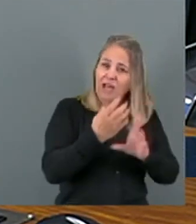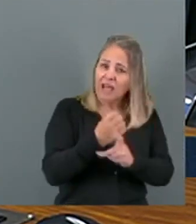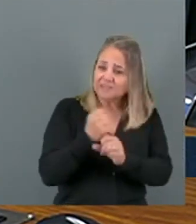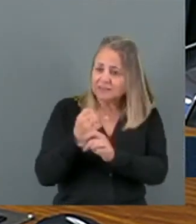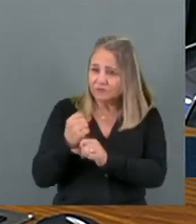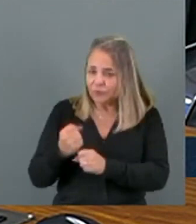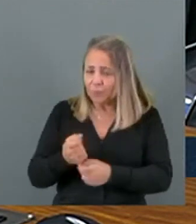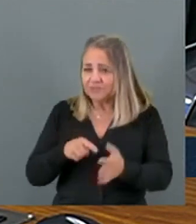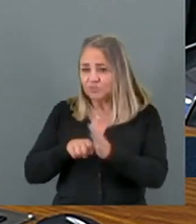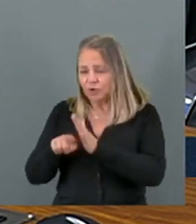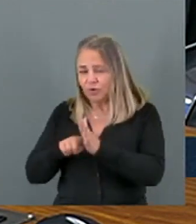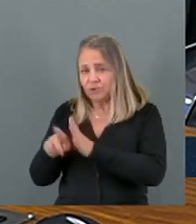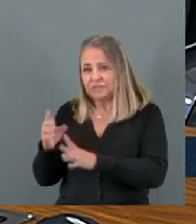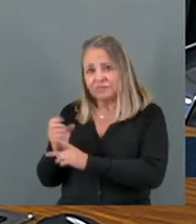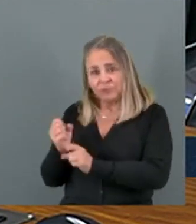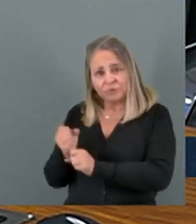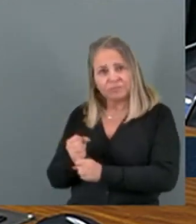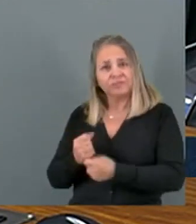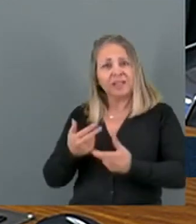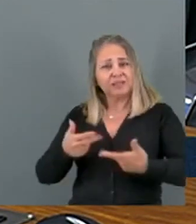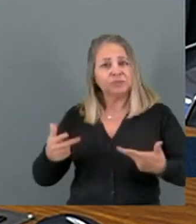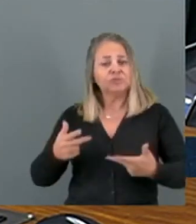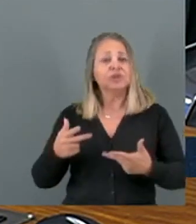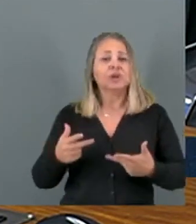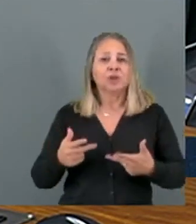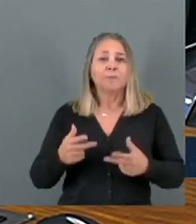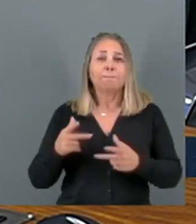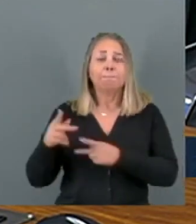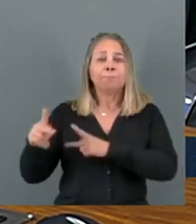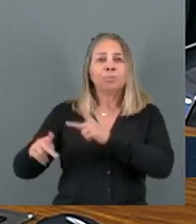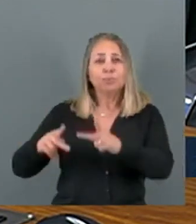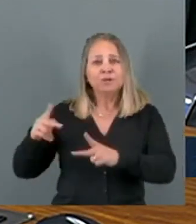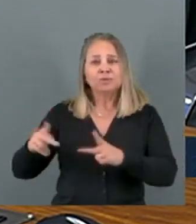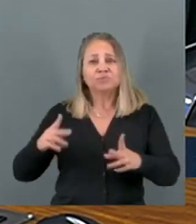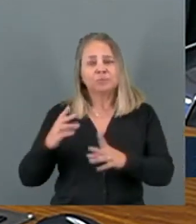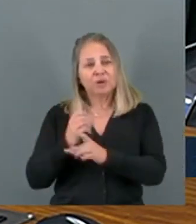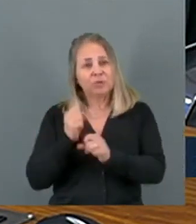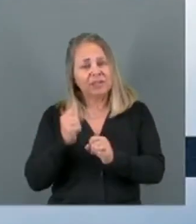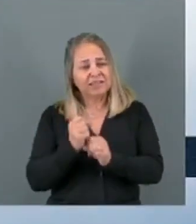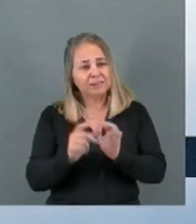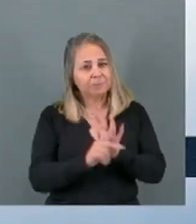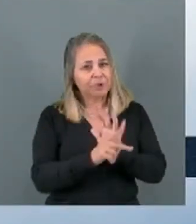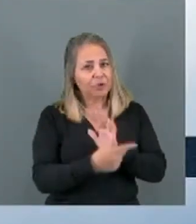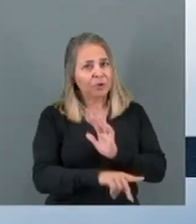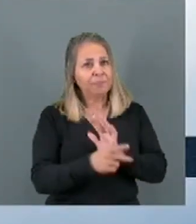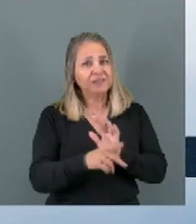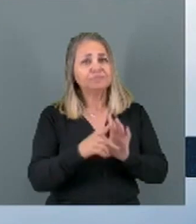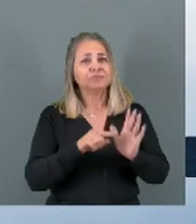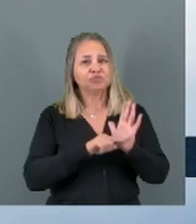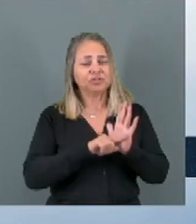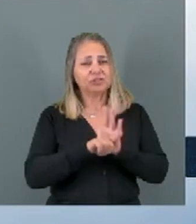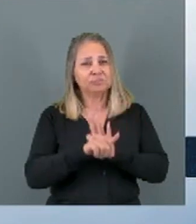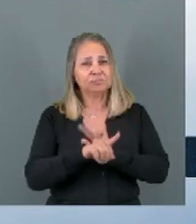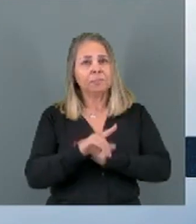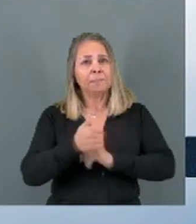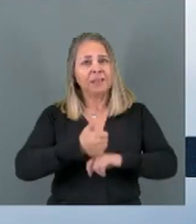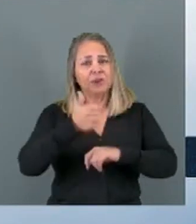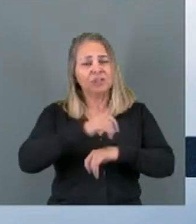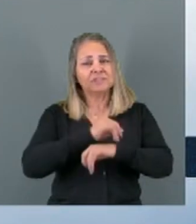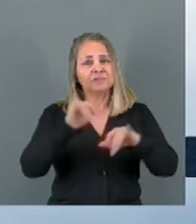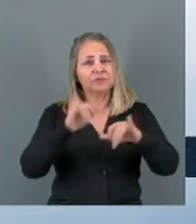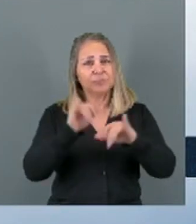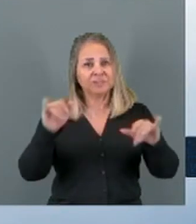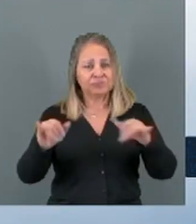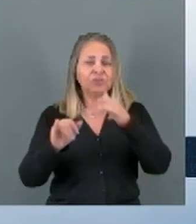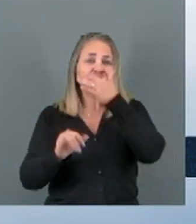do DataSUS, então da importância de nós termos uma coleta adequada, sistemática de dados, da disponibilidade desses dados publicamente para que